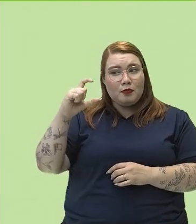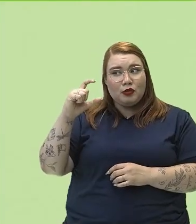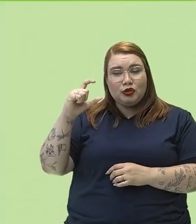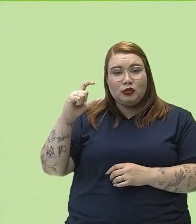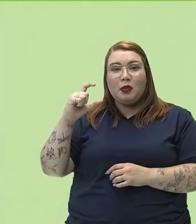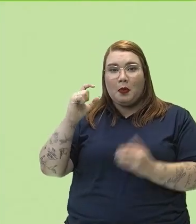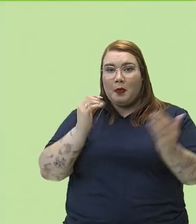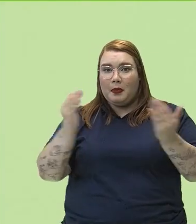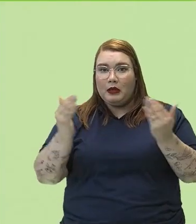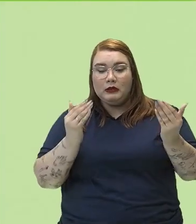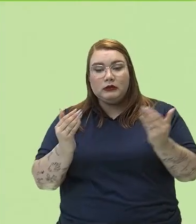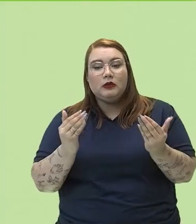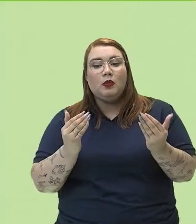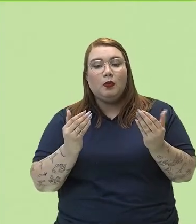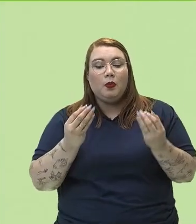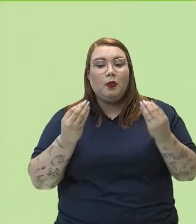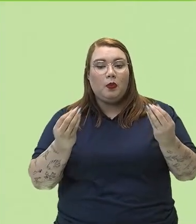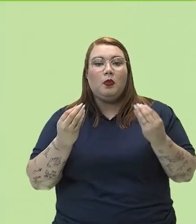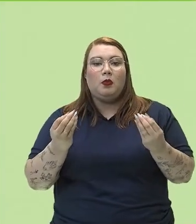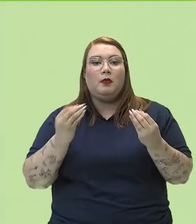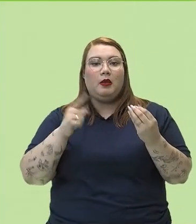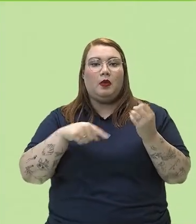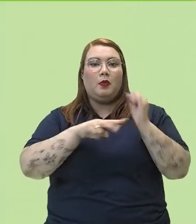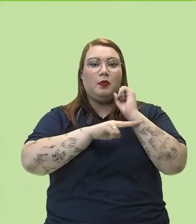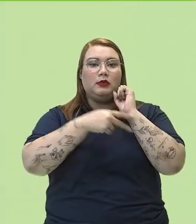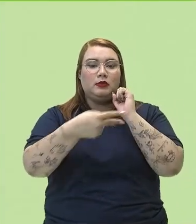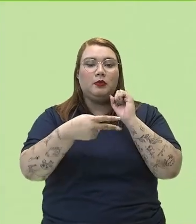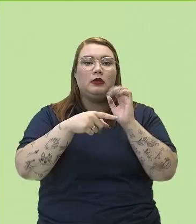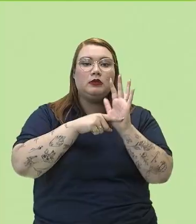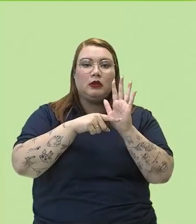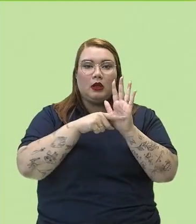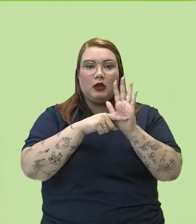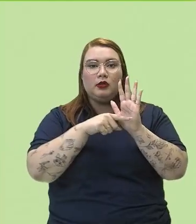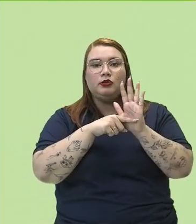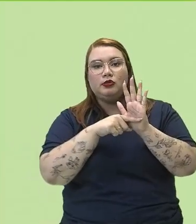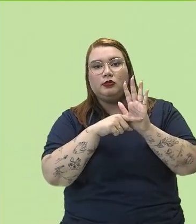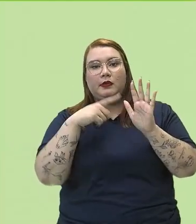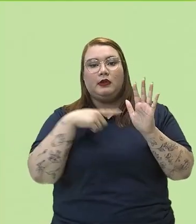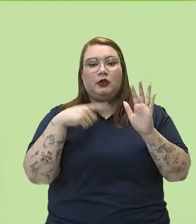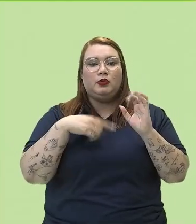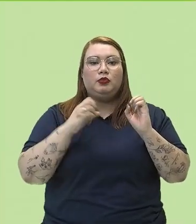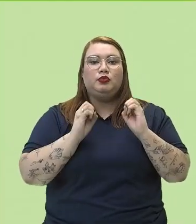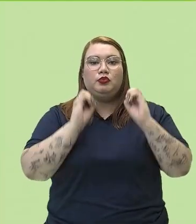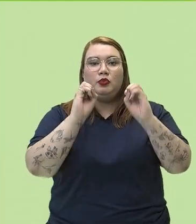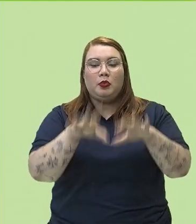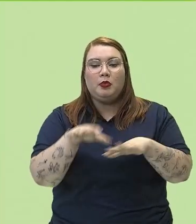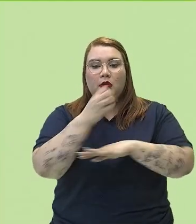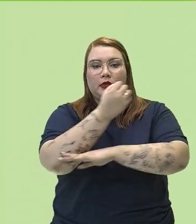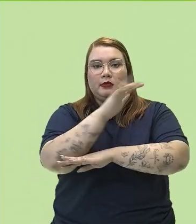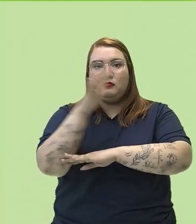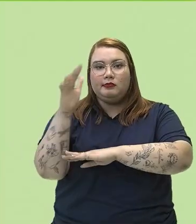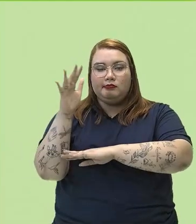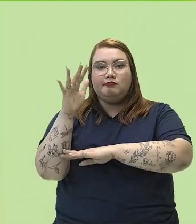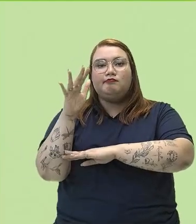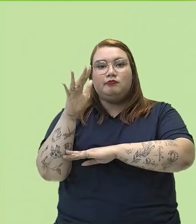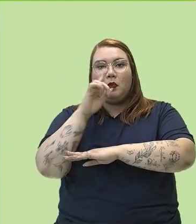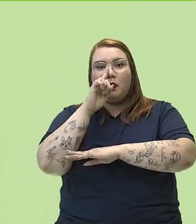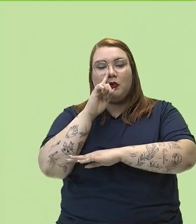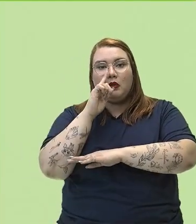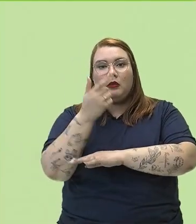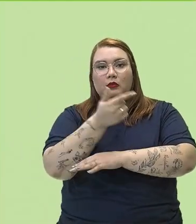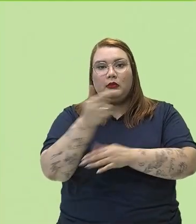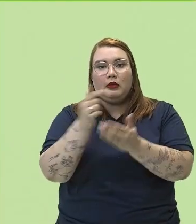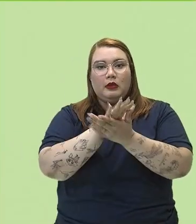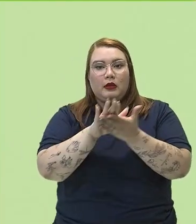aí como ela vai acarretar como consequência negativa quando ela é descartada no meio ambiente sem qualquer cuidado. Ela não pode